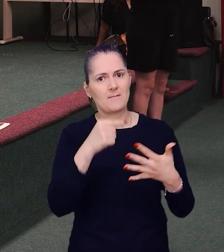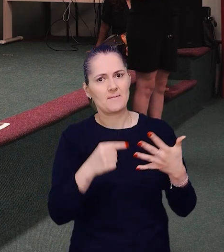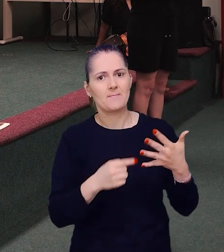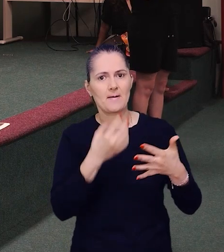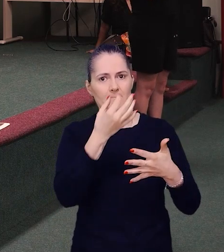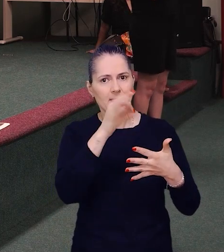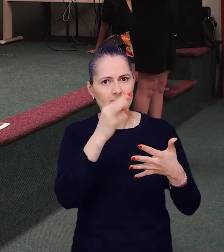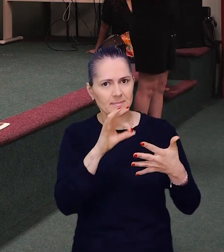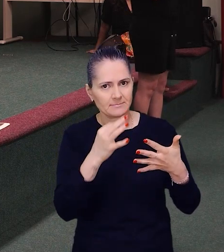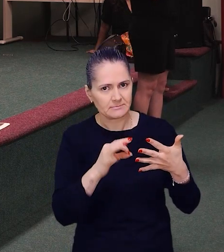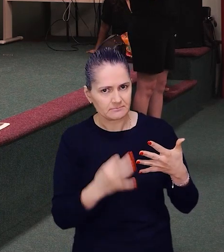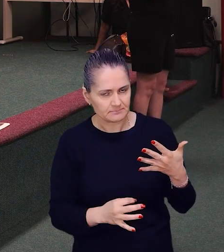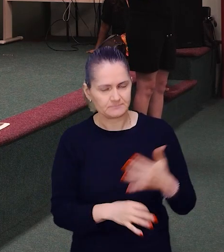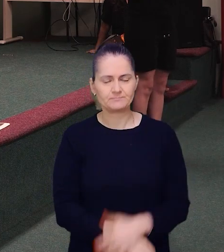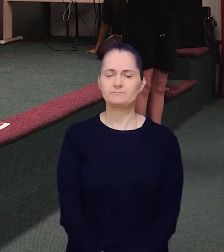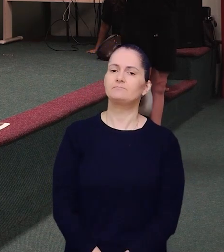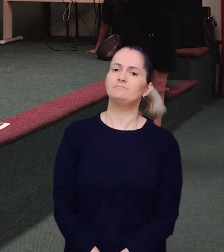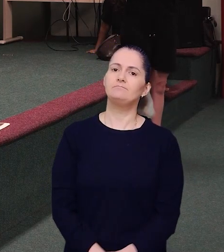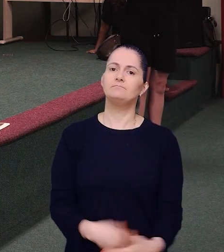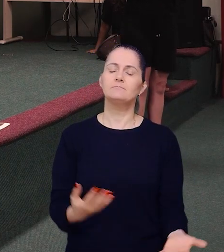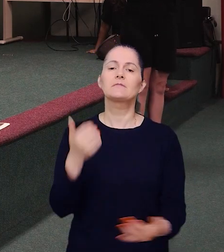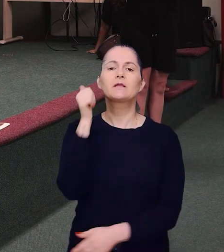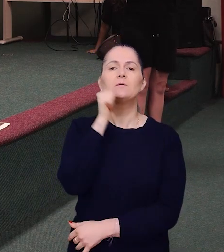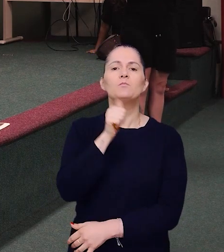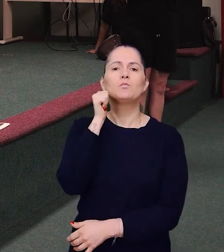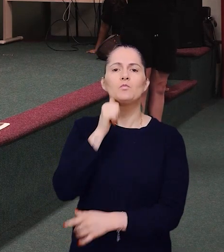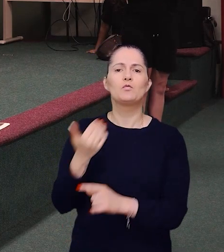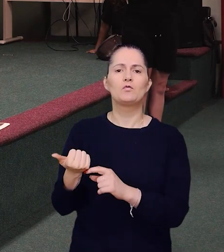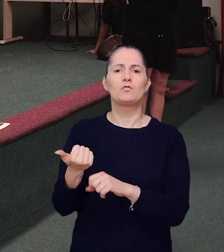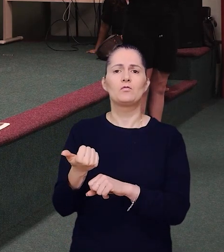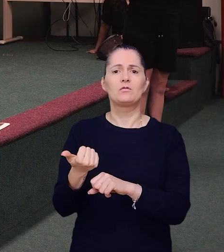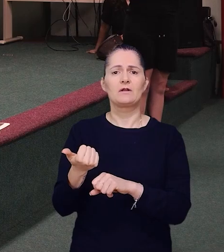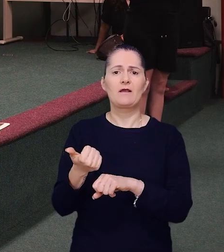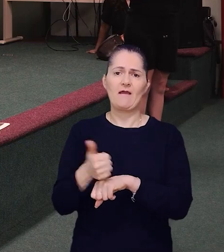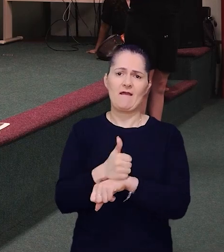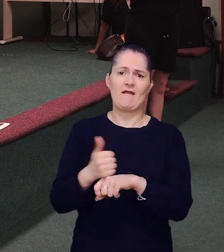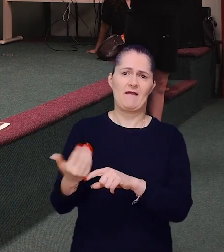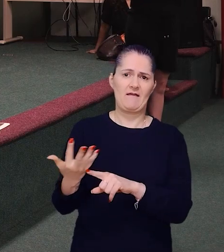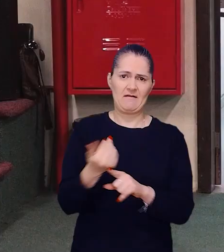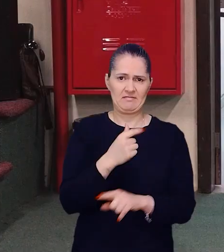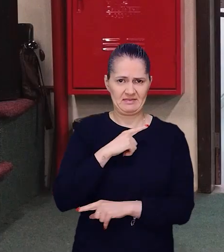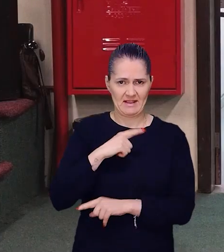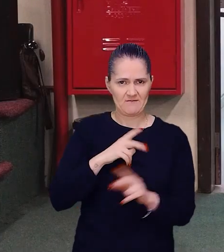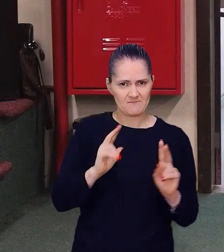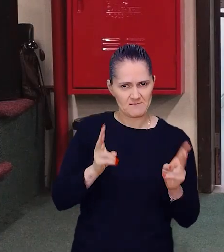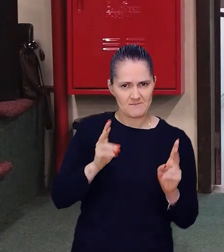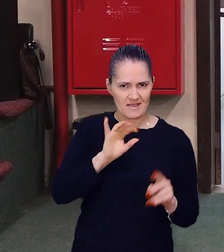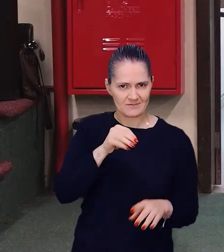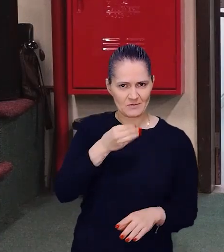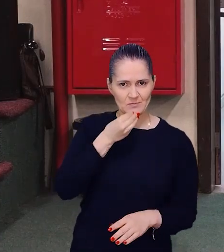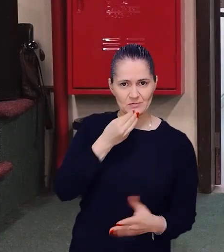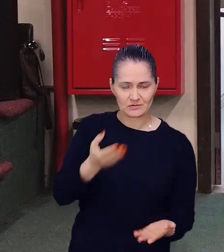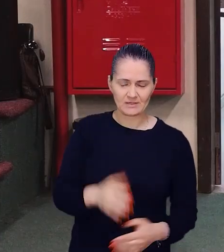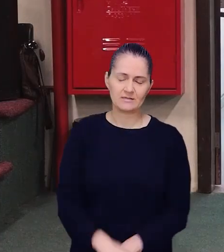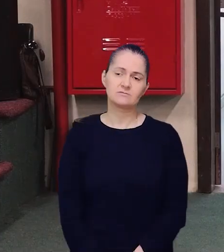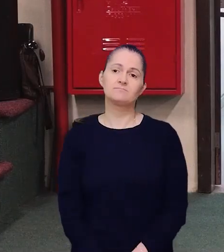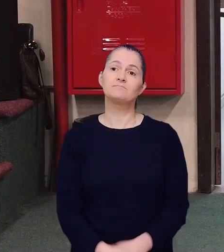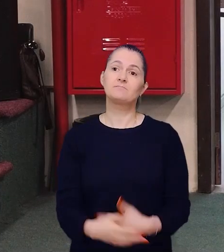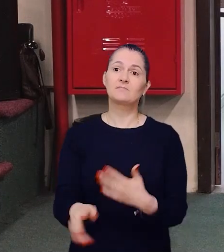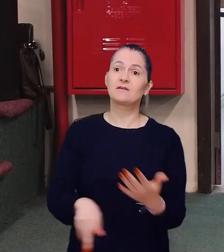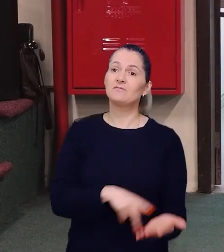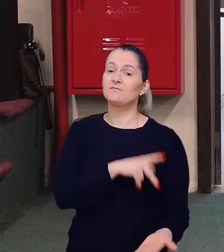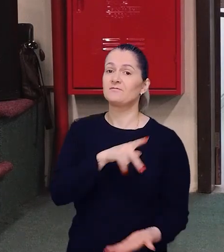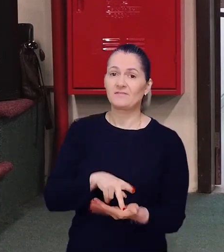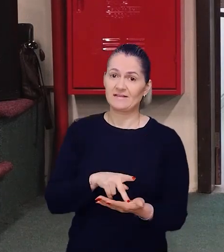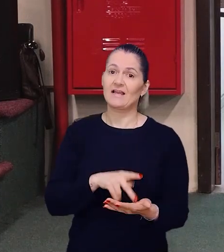aqui. Então, será que as mulheres artistas tiveram isso? Então, gente, na verdade, as mulheres